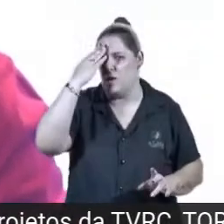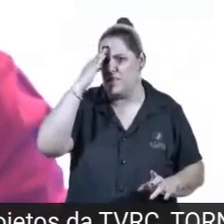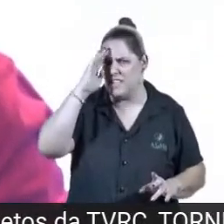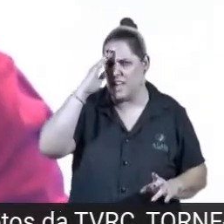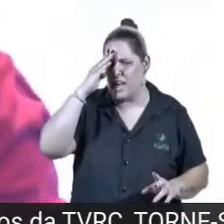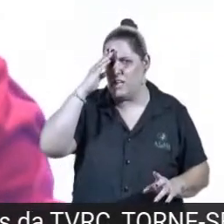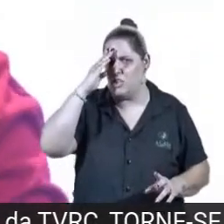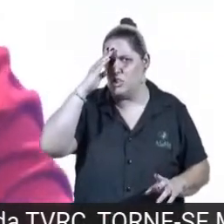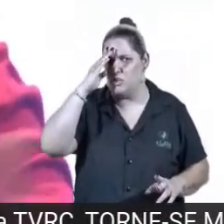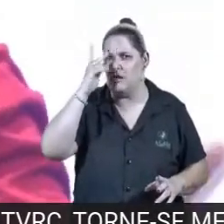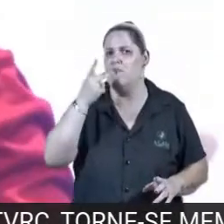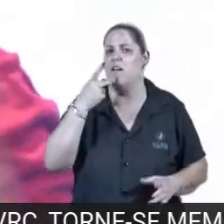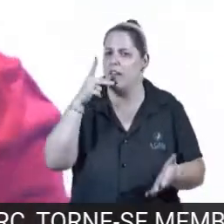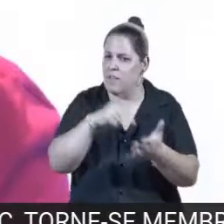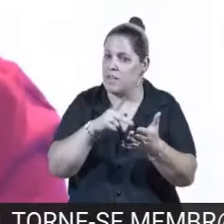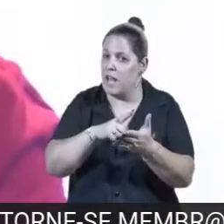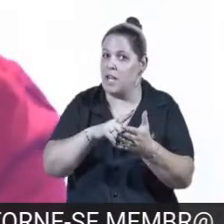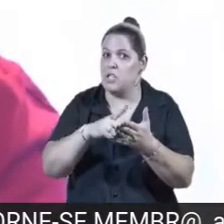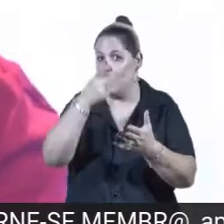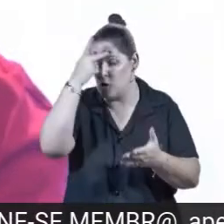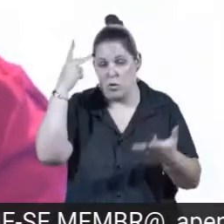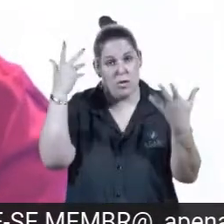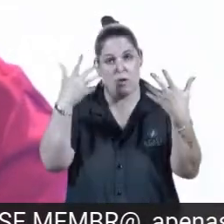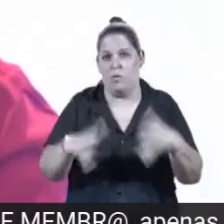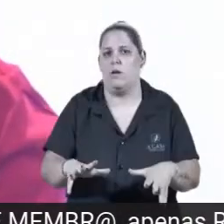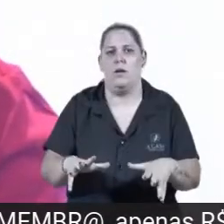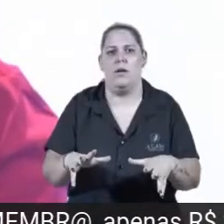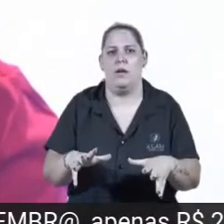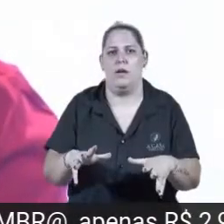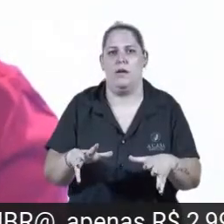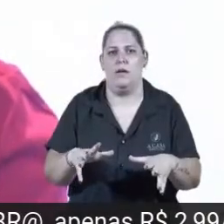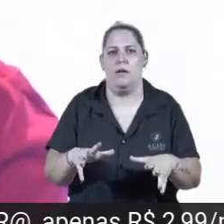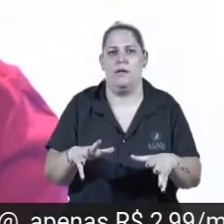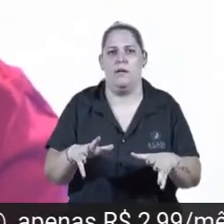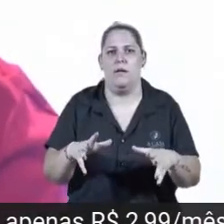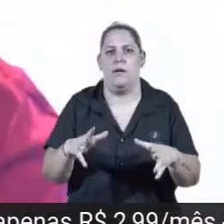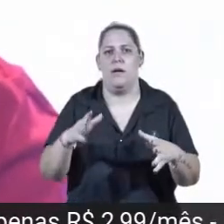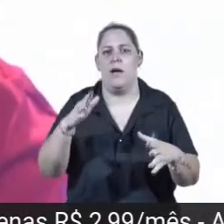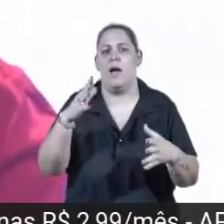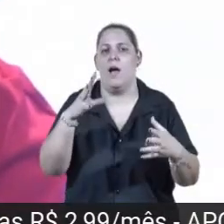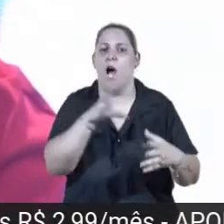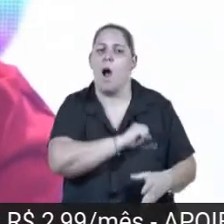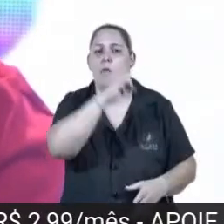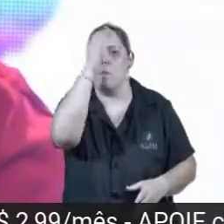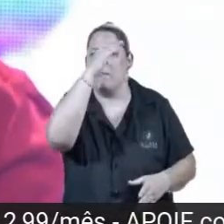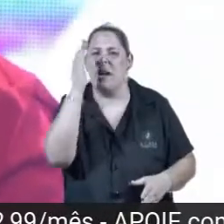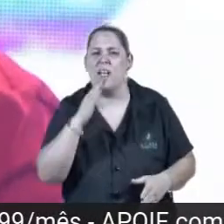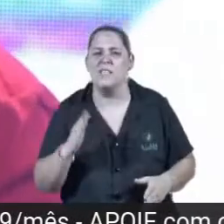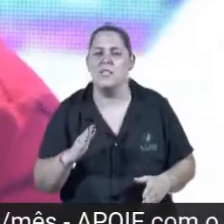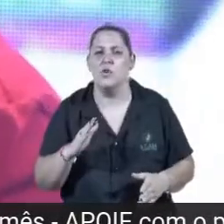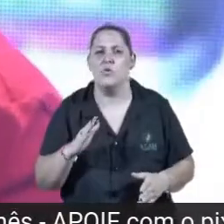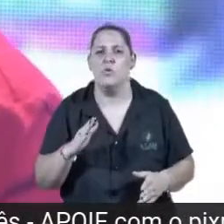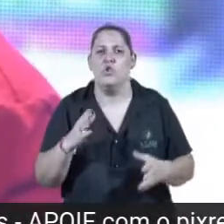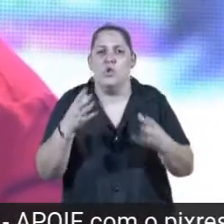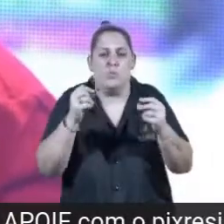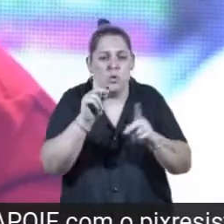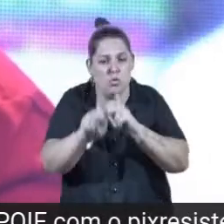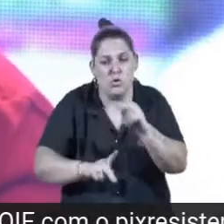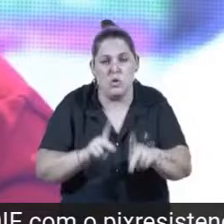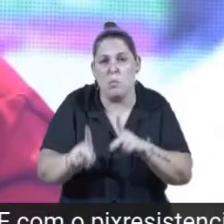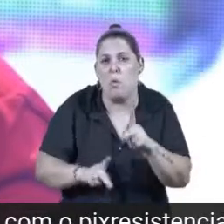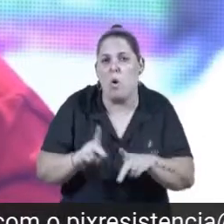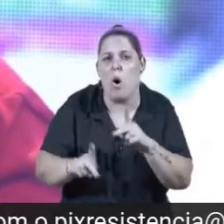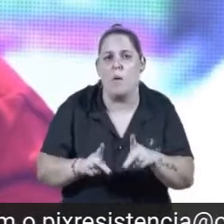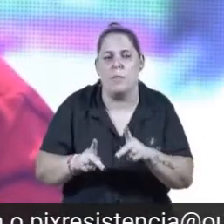Brasil que vá diminuir o abismo existente entre milhões de pobres e a concentração de riqueza na mão de tão poucos. Não esses dados que o